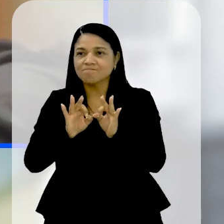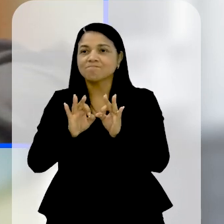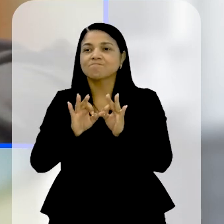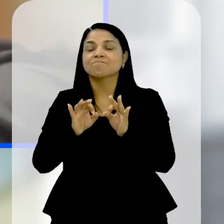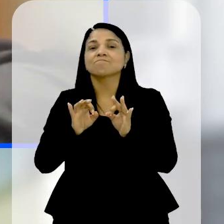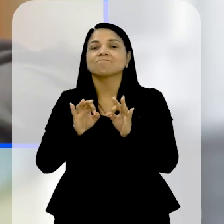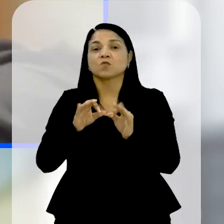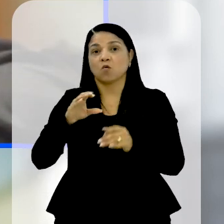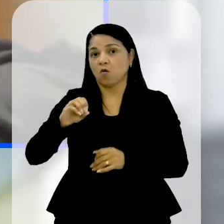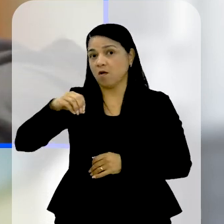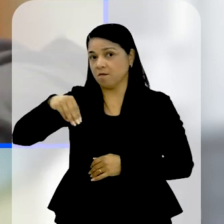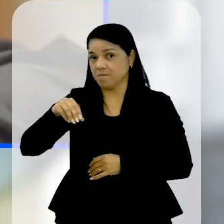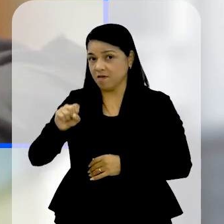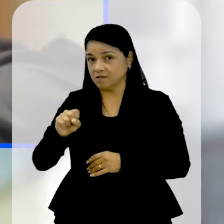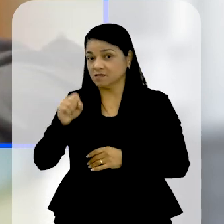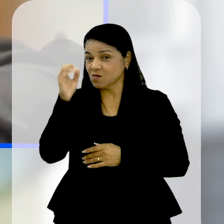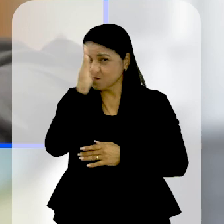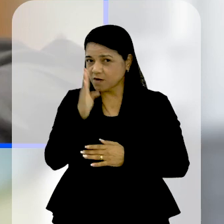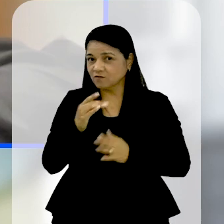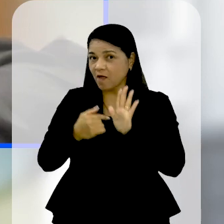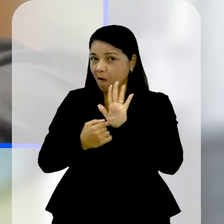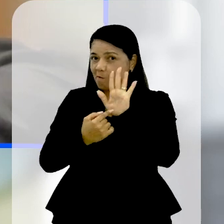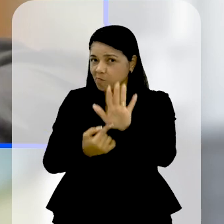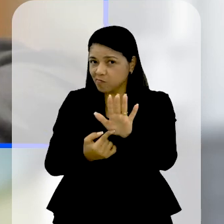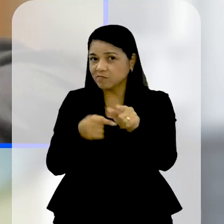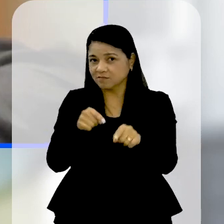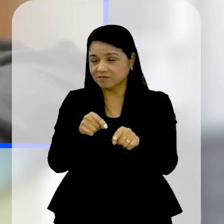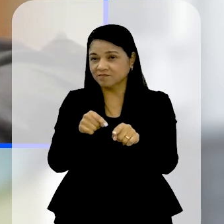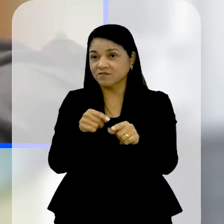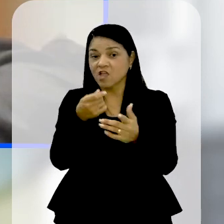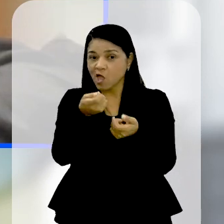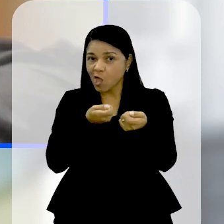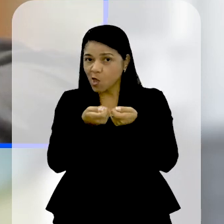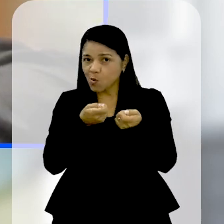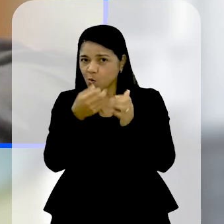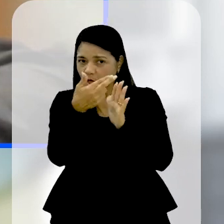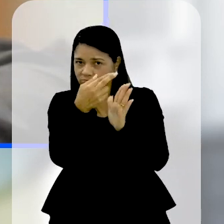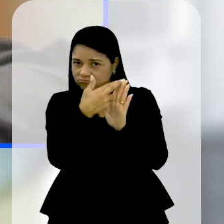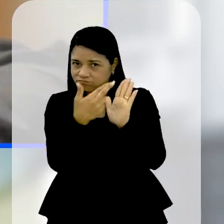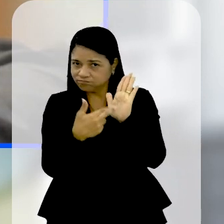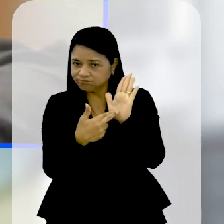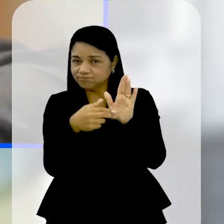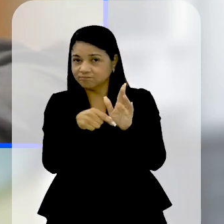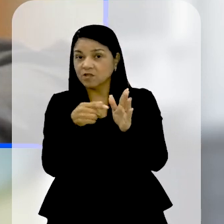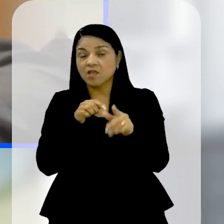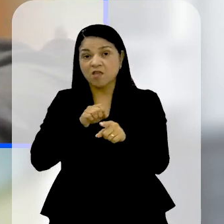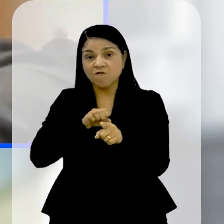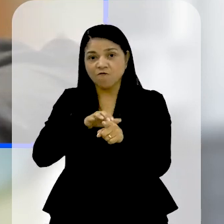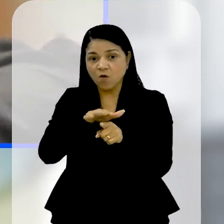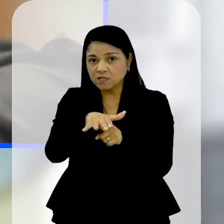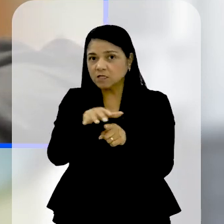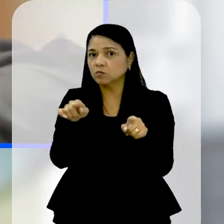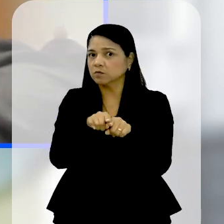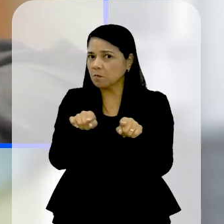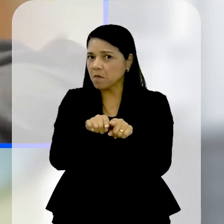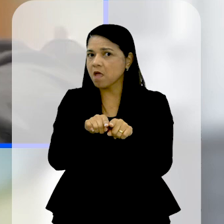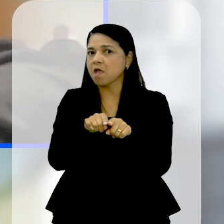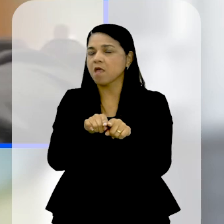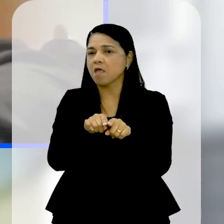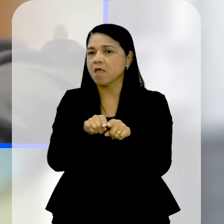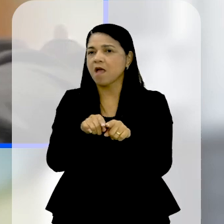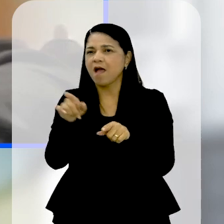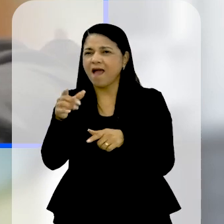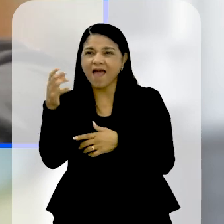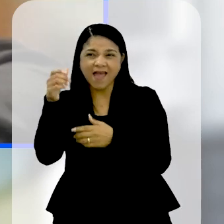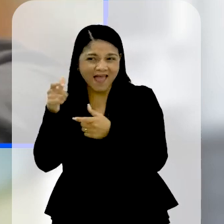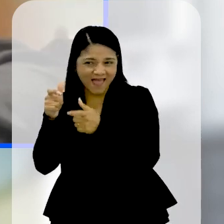os experts lá da ANS, e o Brasil vai apresentar, onde ele regula, inclusive, isso que ela falou, influenciador,